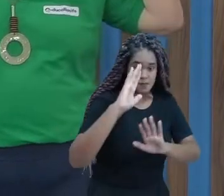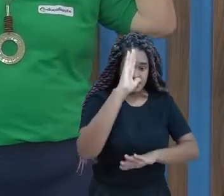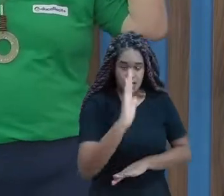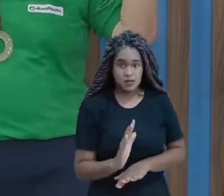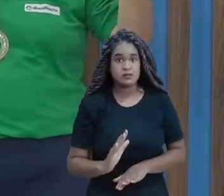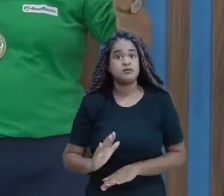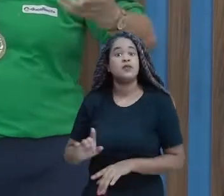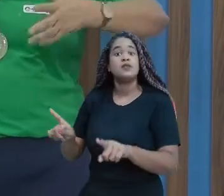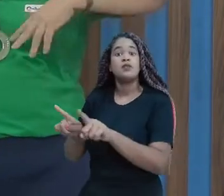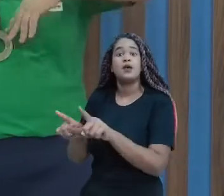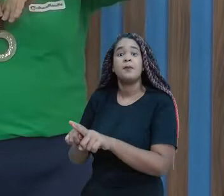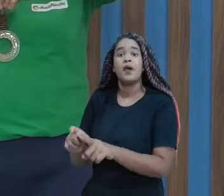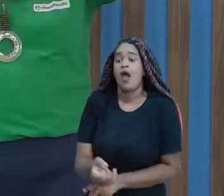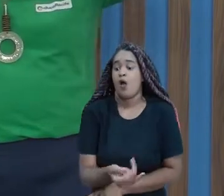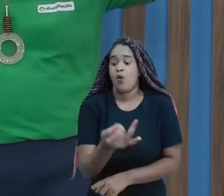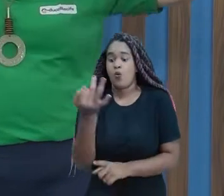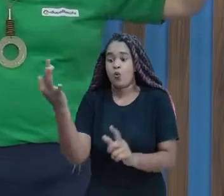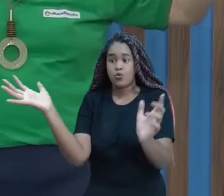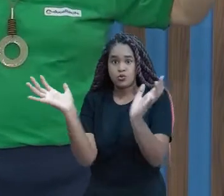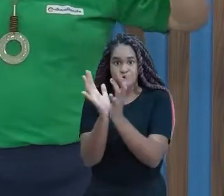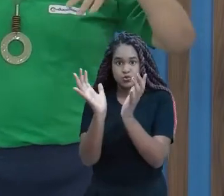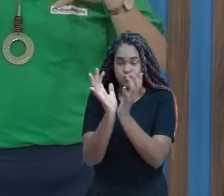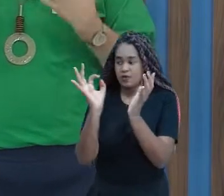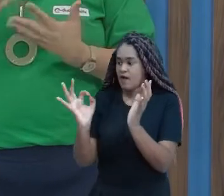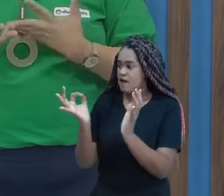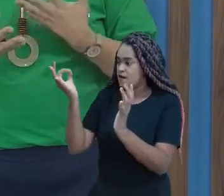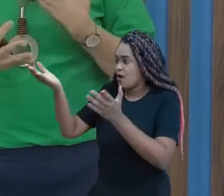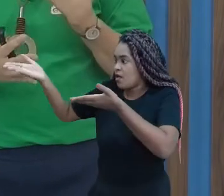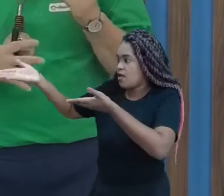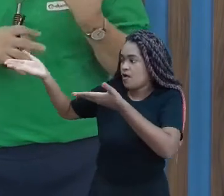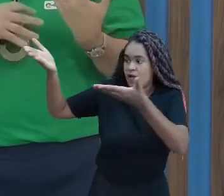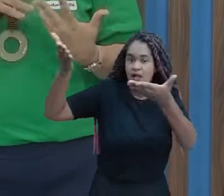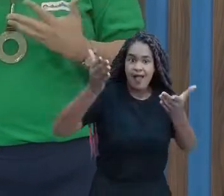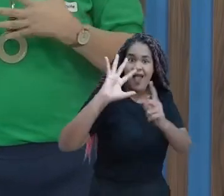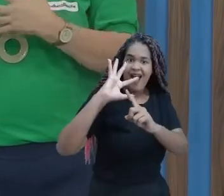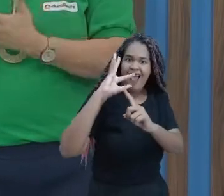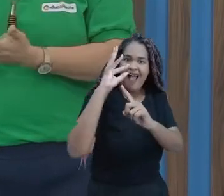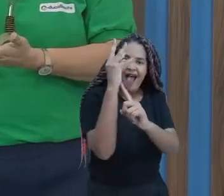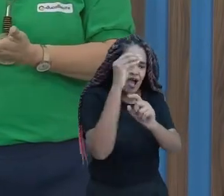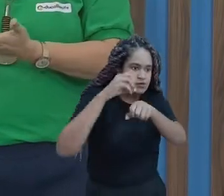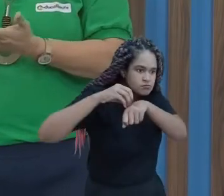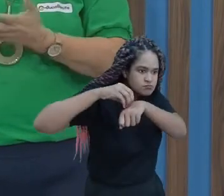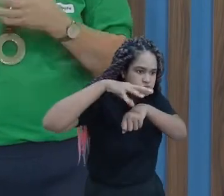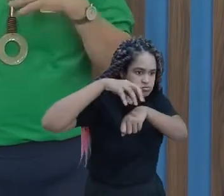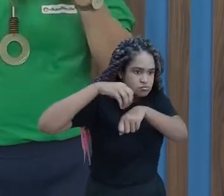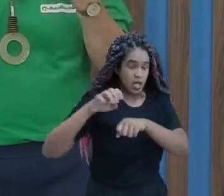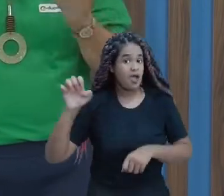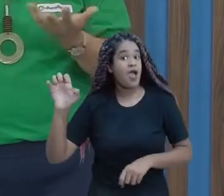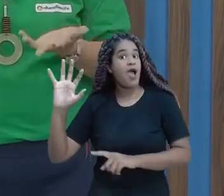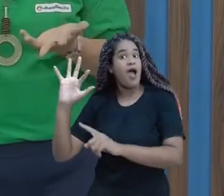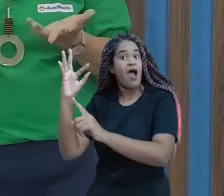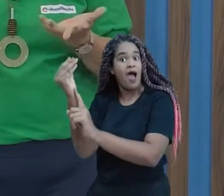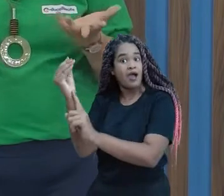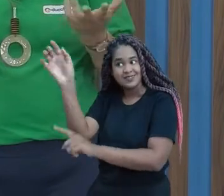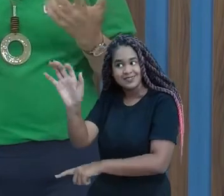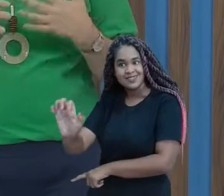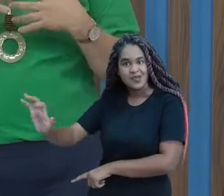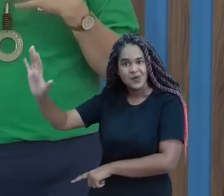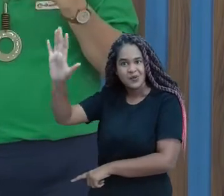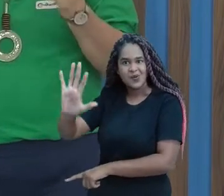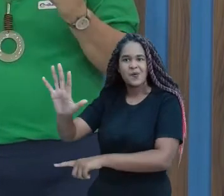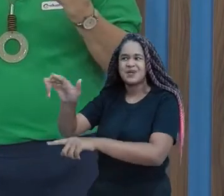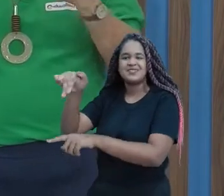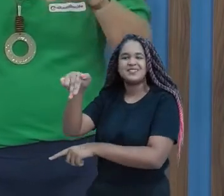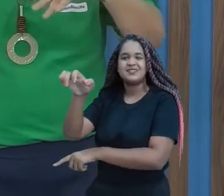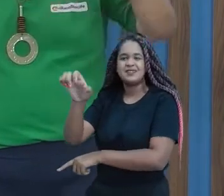de franceses para implantar aqui a arte, né? A arte que se fazia na Europa na época, que era o neoclássico, porque a